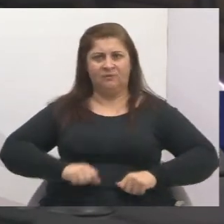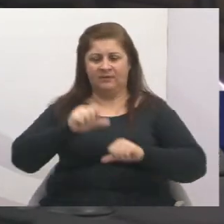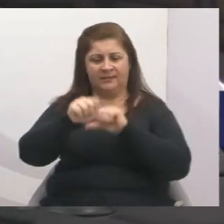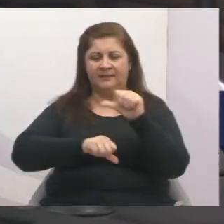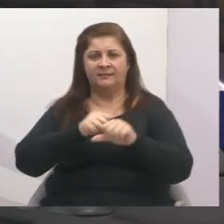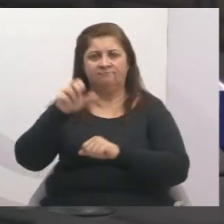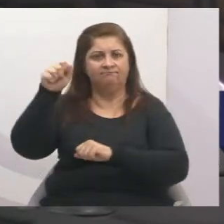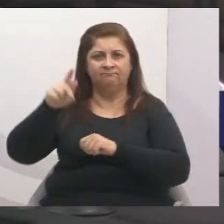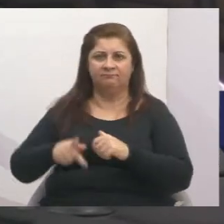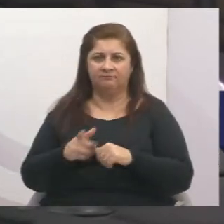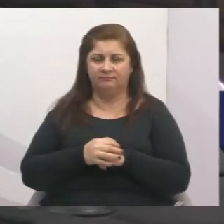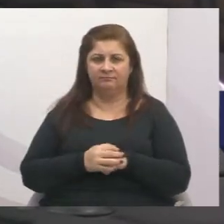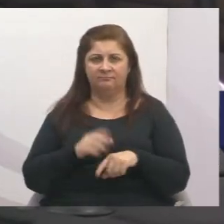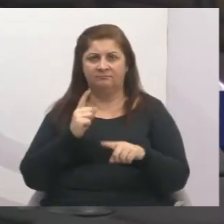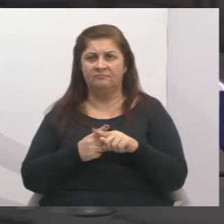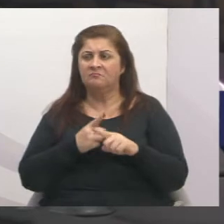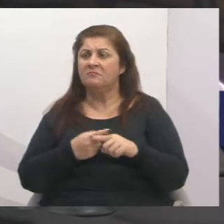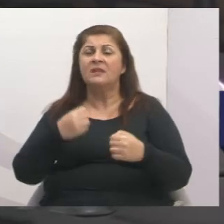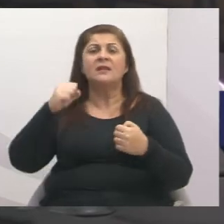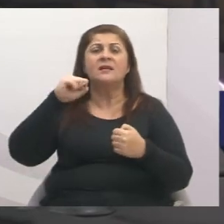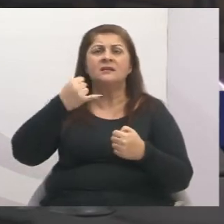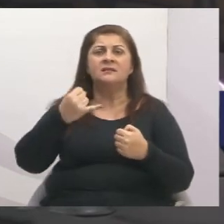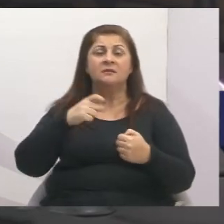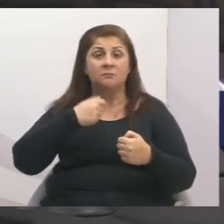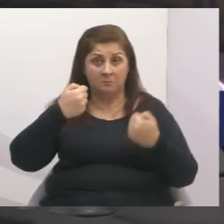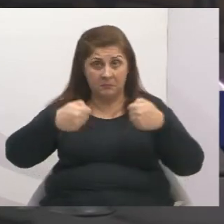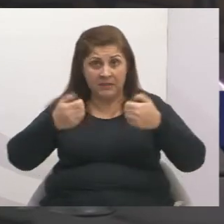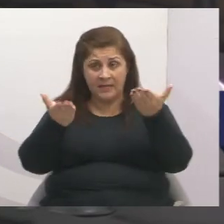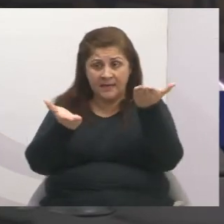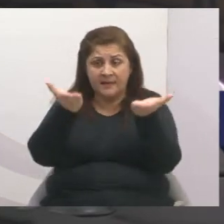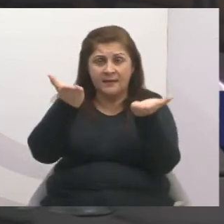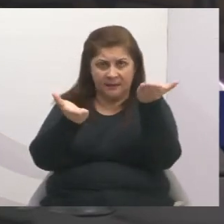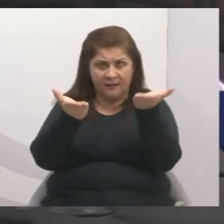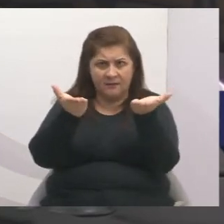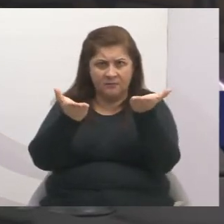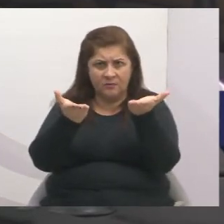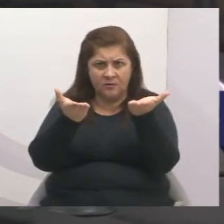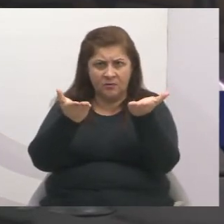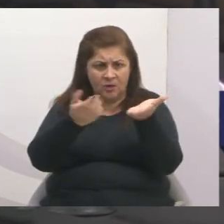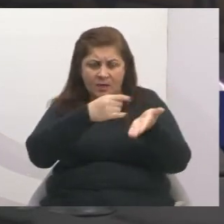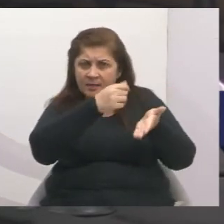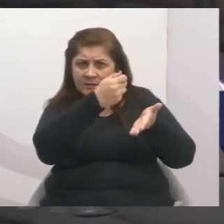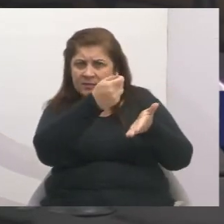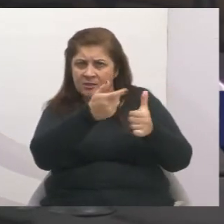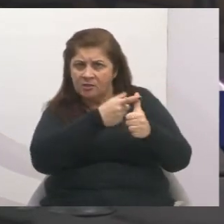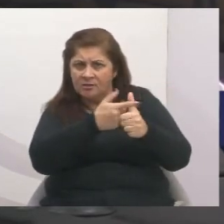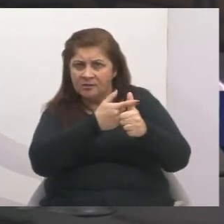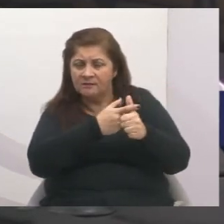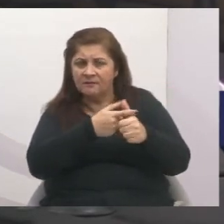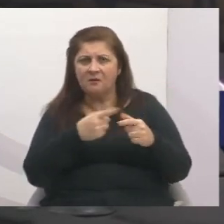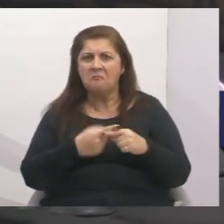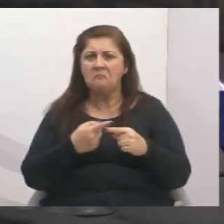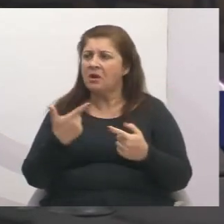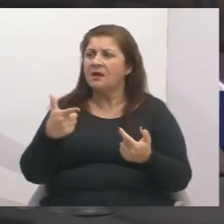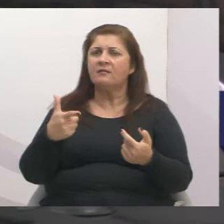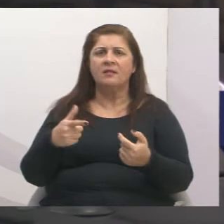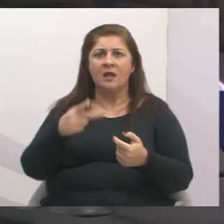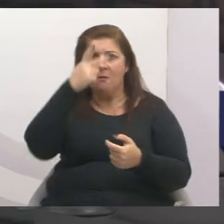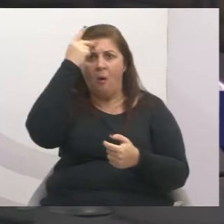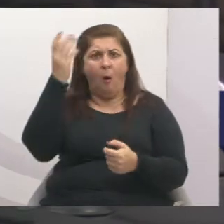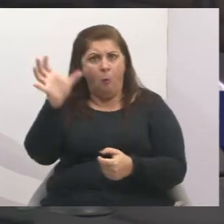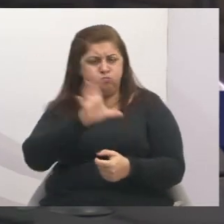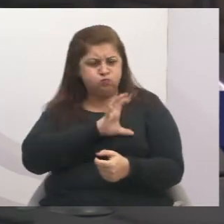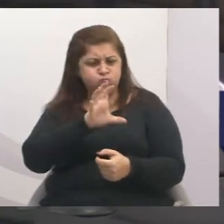Previdência, porque se é para causar o equilíbrio das contas públicas, por que não implementaram esse imposto sobre as grandes fortunas,